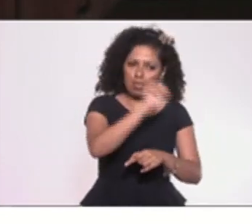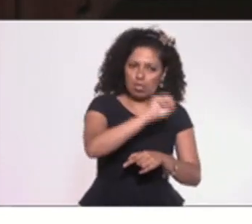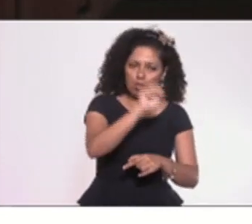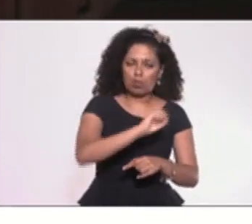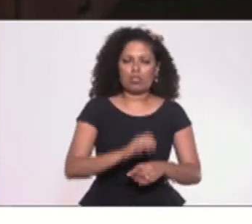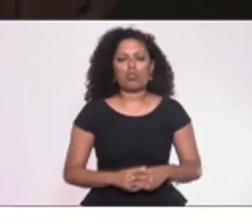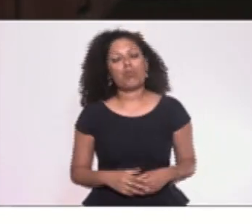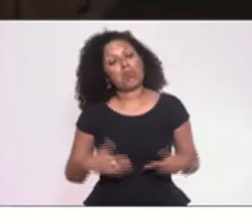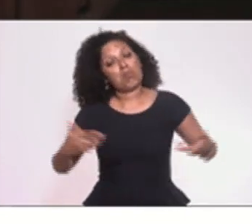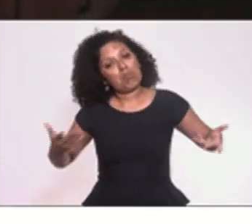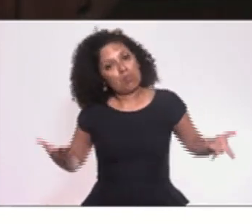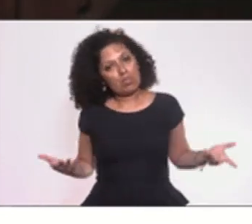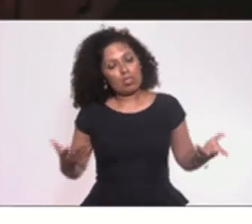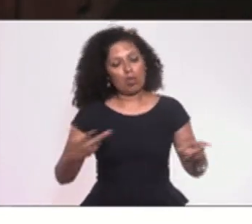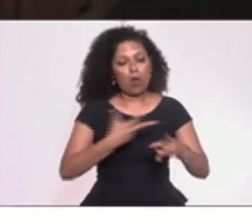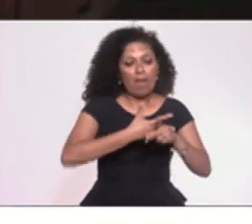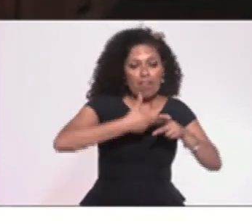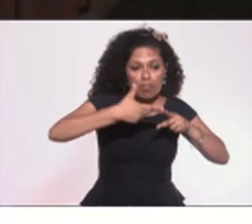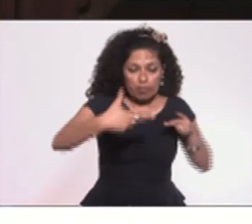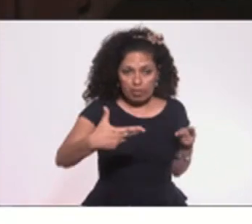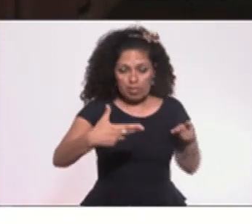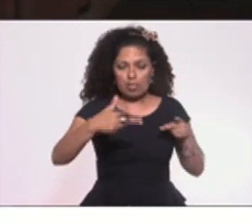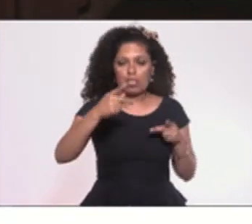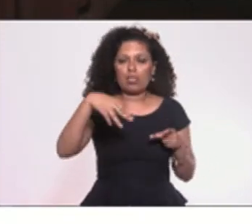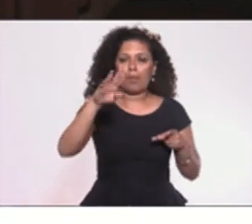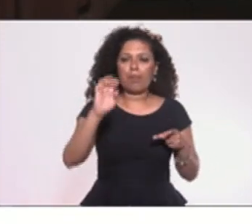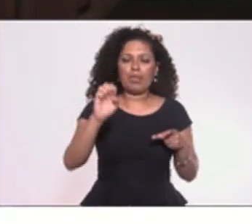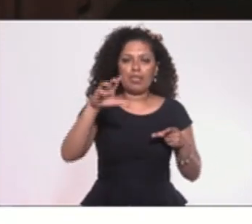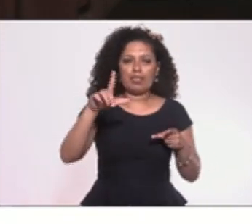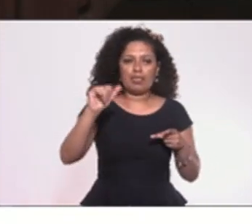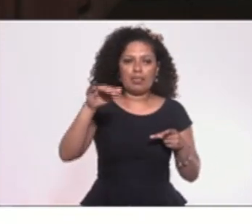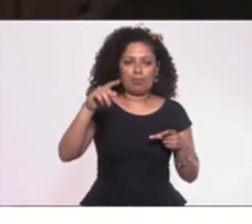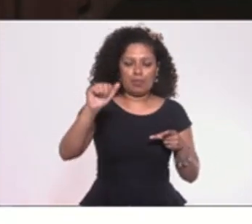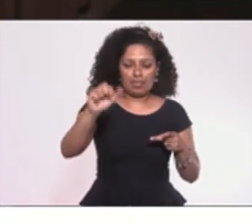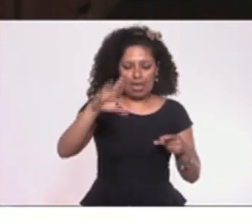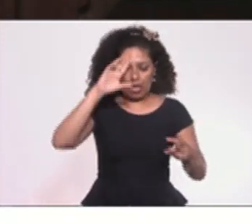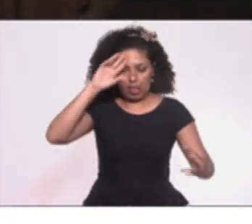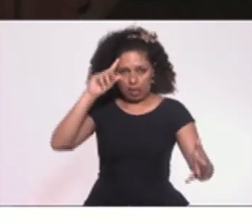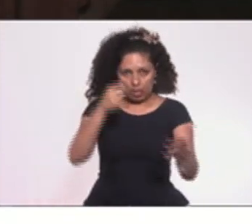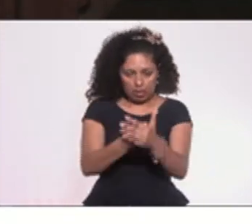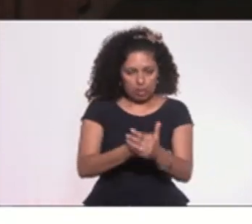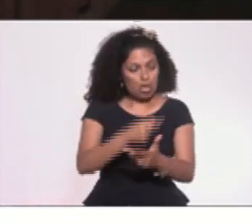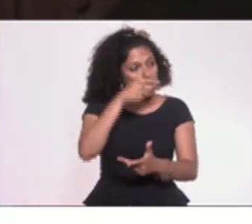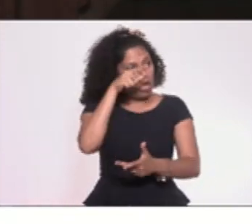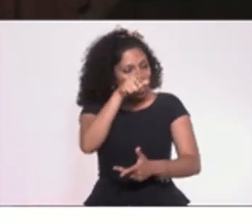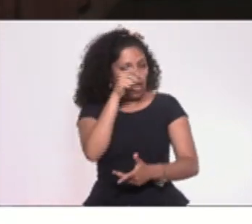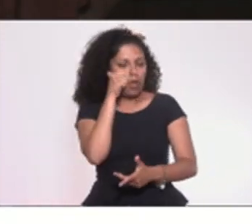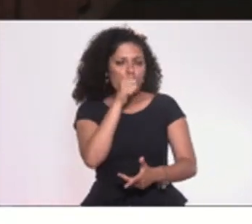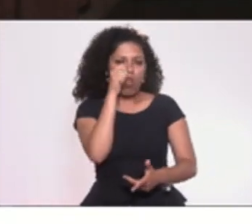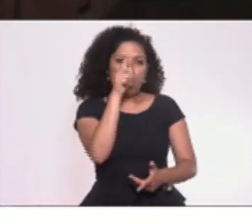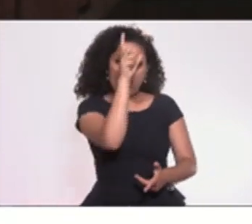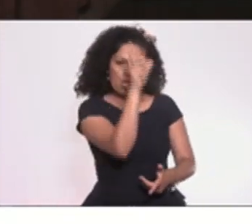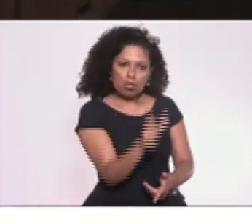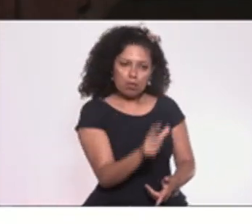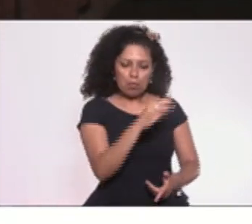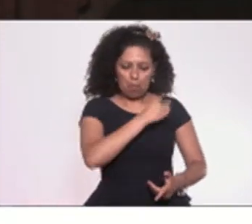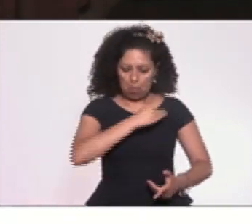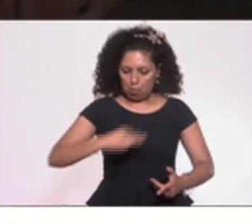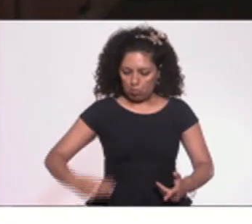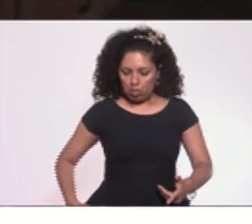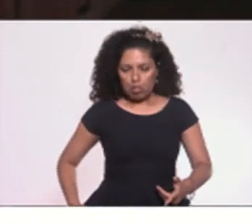senadores. Então, vencida essa preliminar, determinou também a senhora ministra